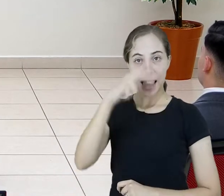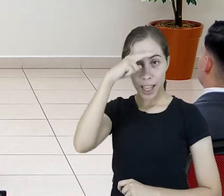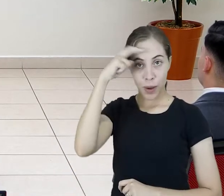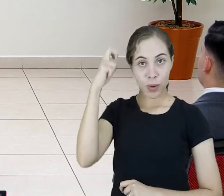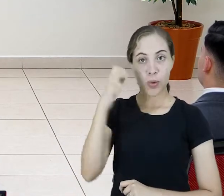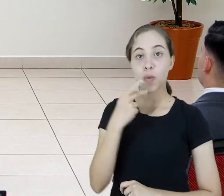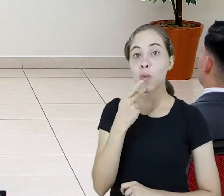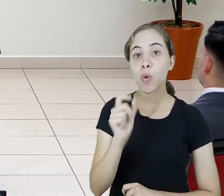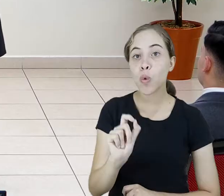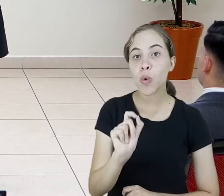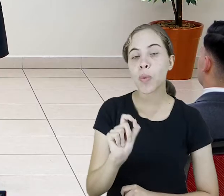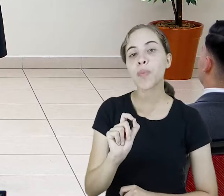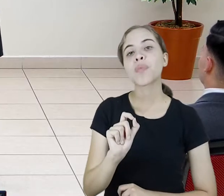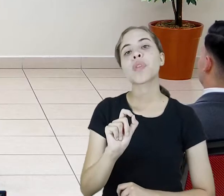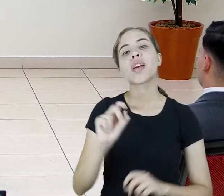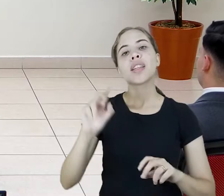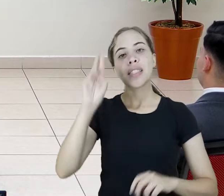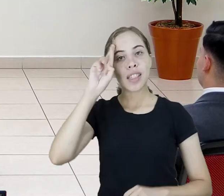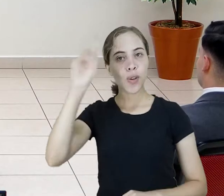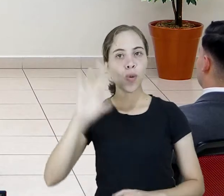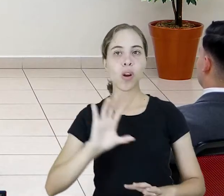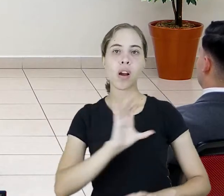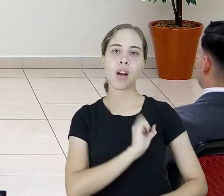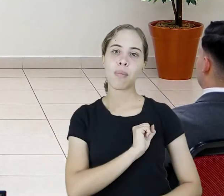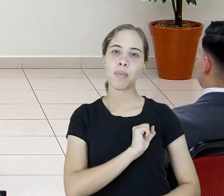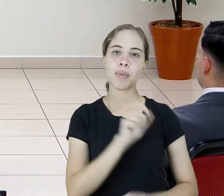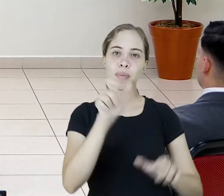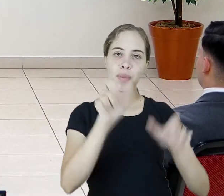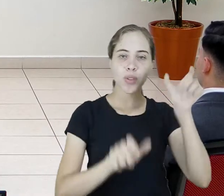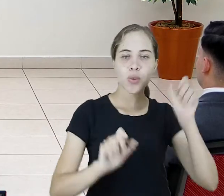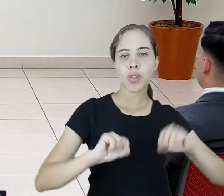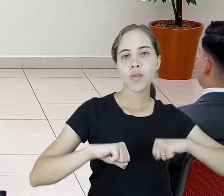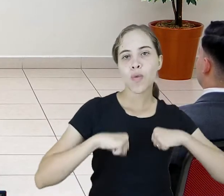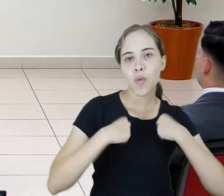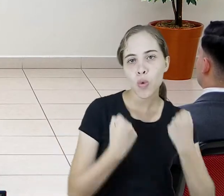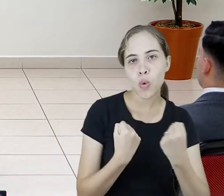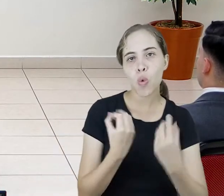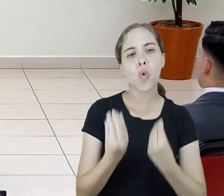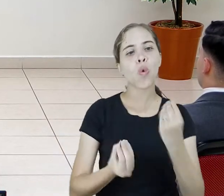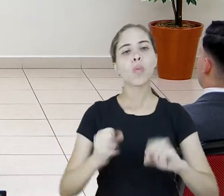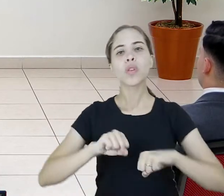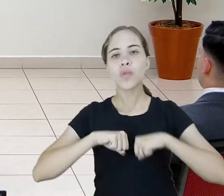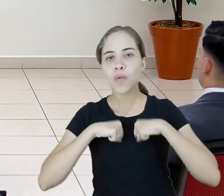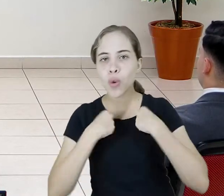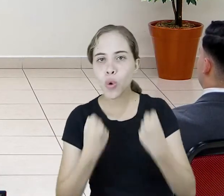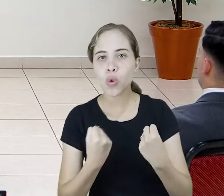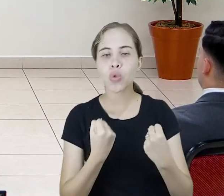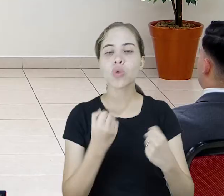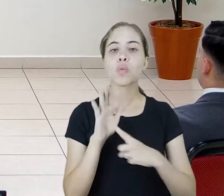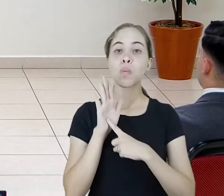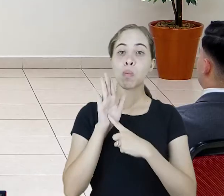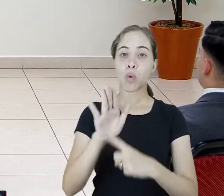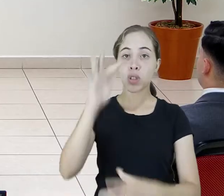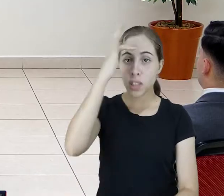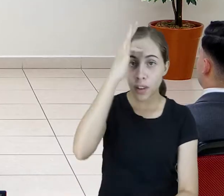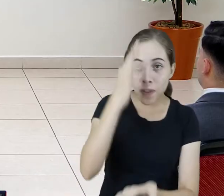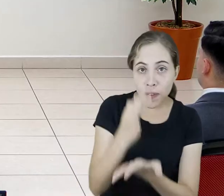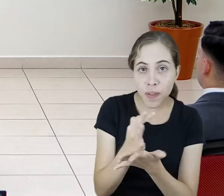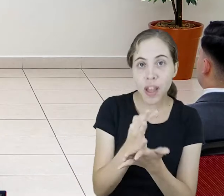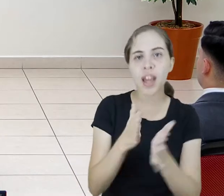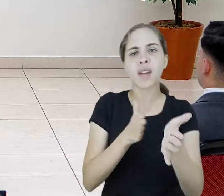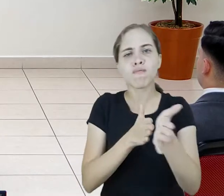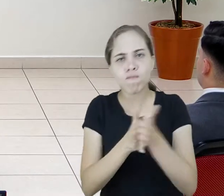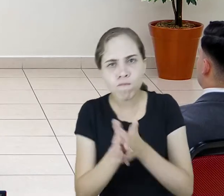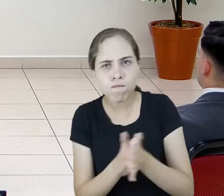ama o esforço. E é assim, né? A partir do esforço, demonstrando a fé, a